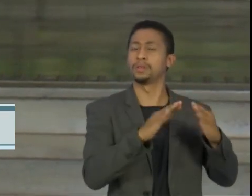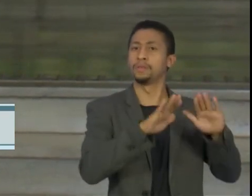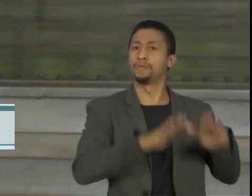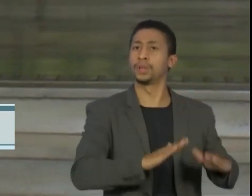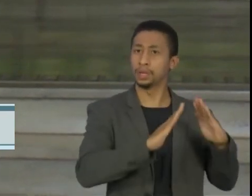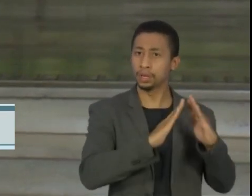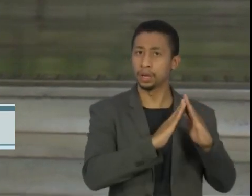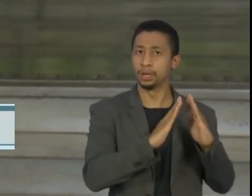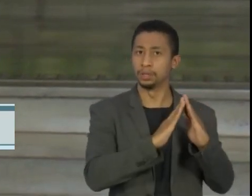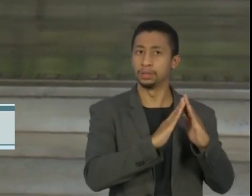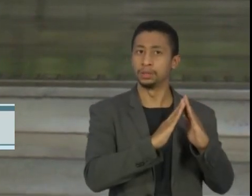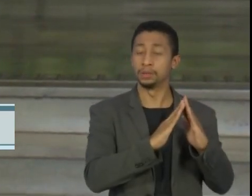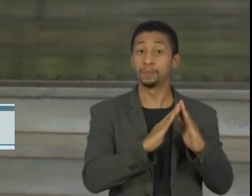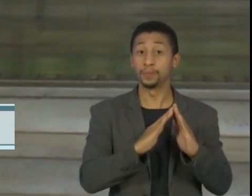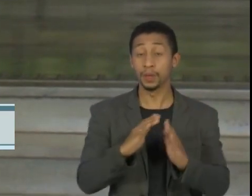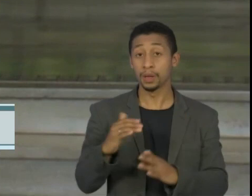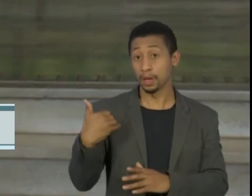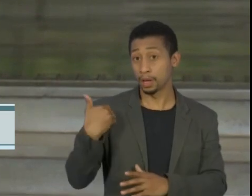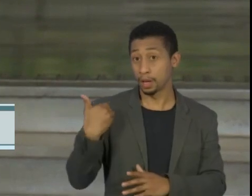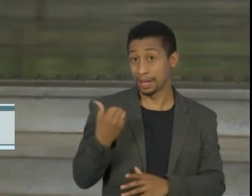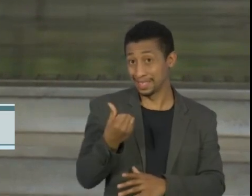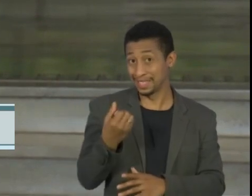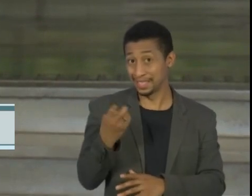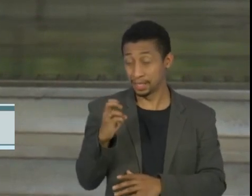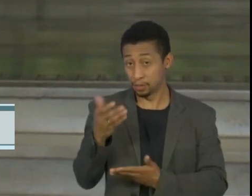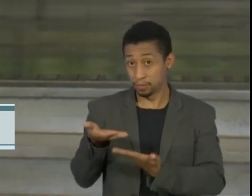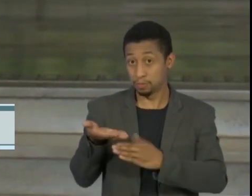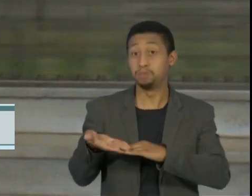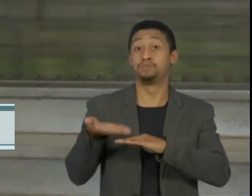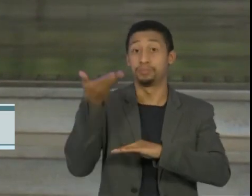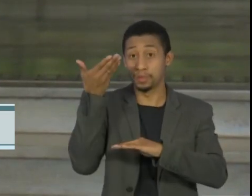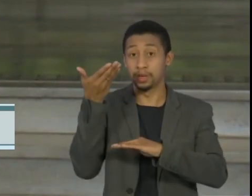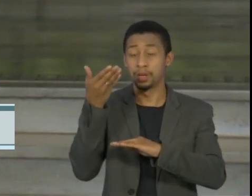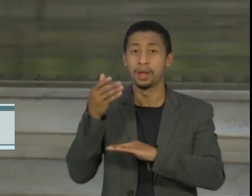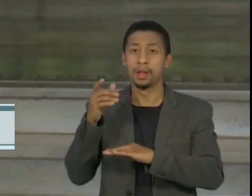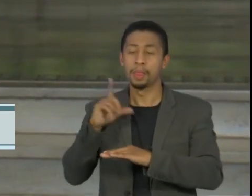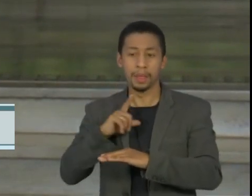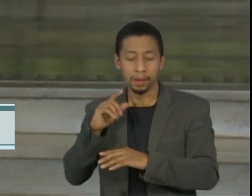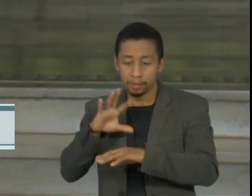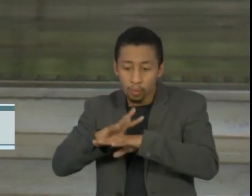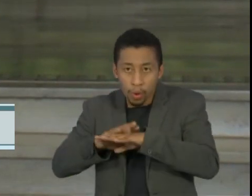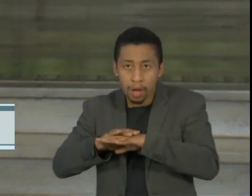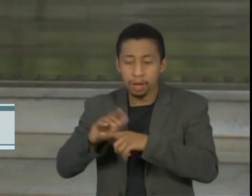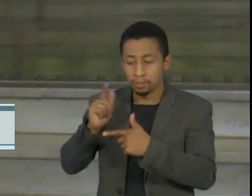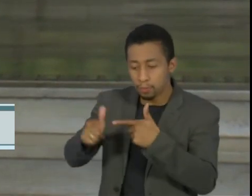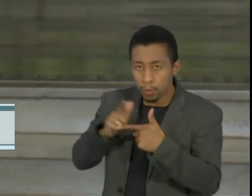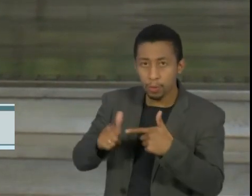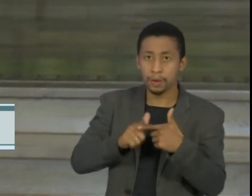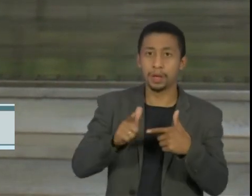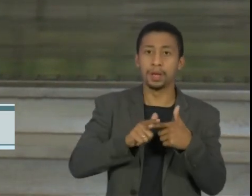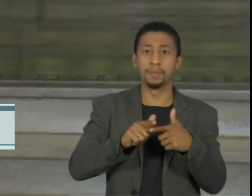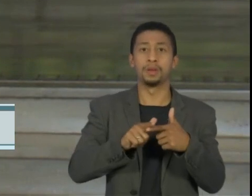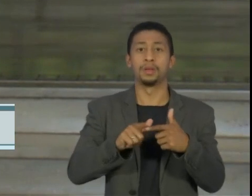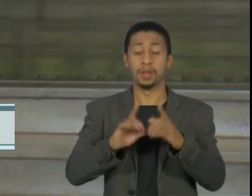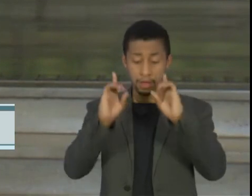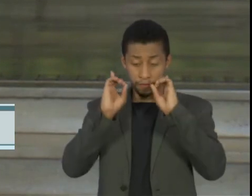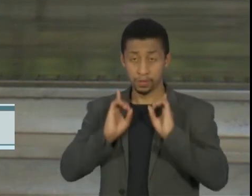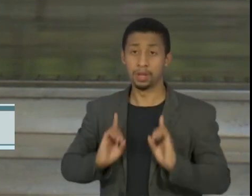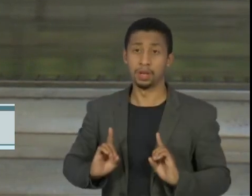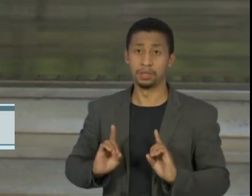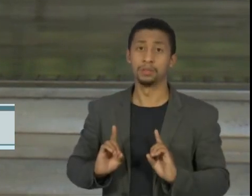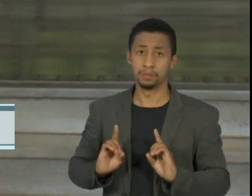sobretudo pessoas com mais de 65 anos de idade, pessoas que têm algum tipo de enfermidade e pessoas portadoras de